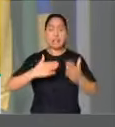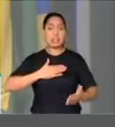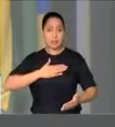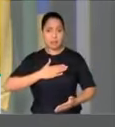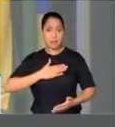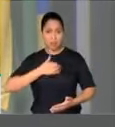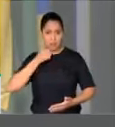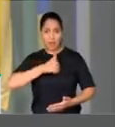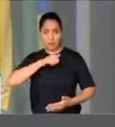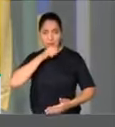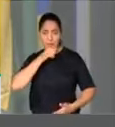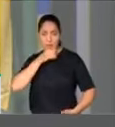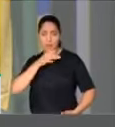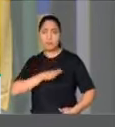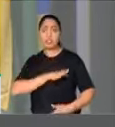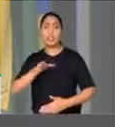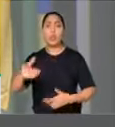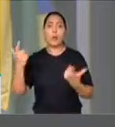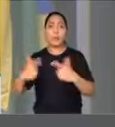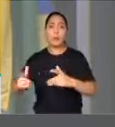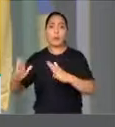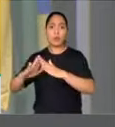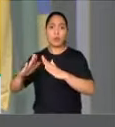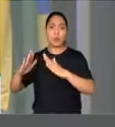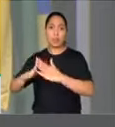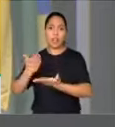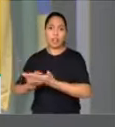colégio militar para me curar, eu voltei pior.